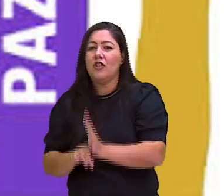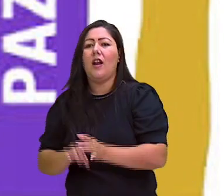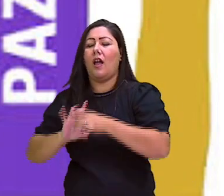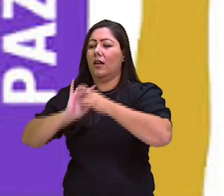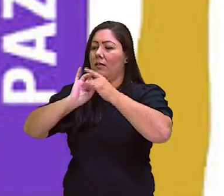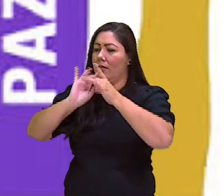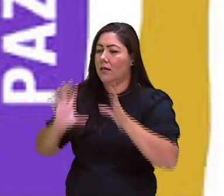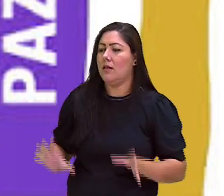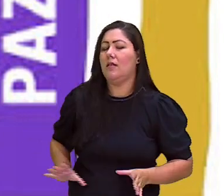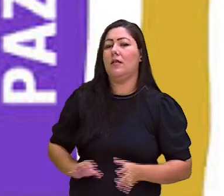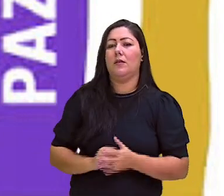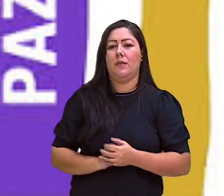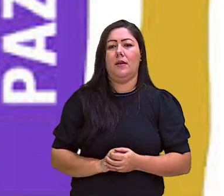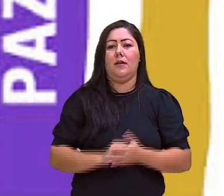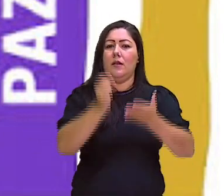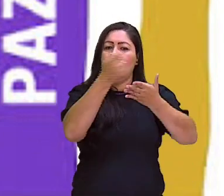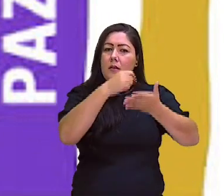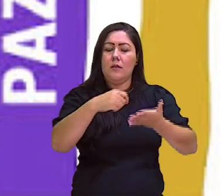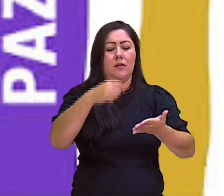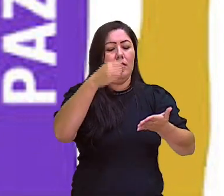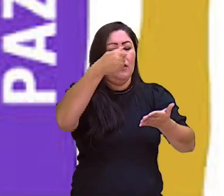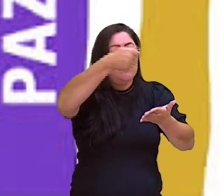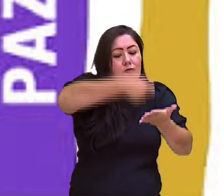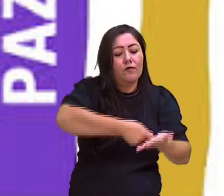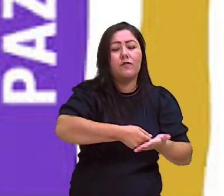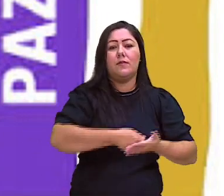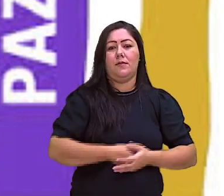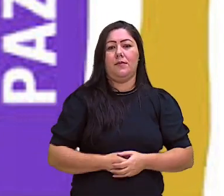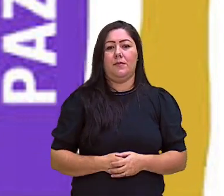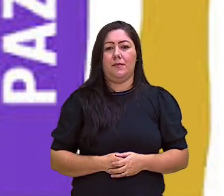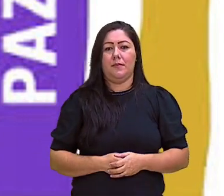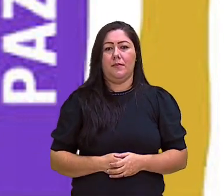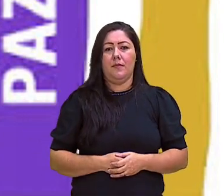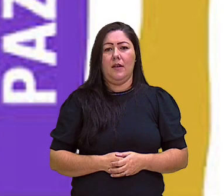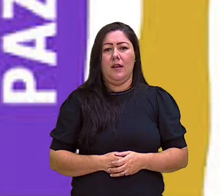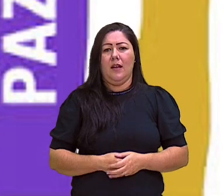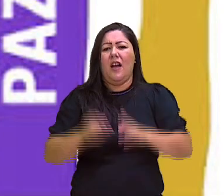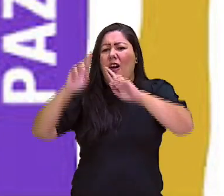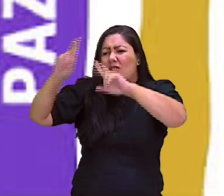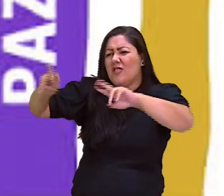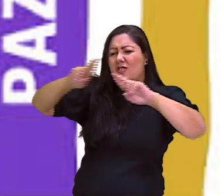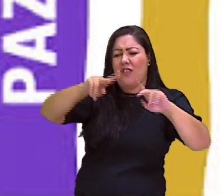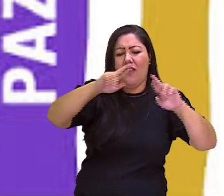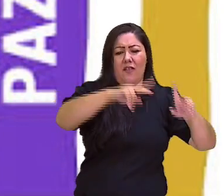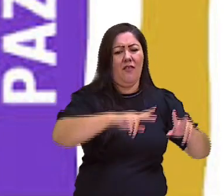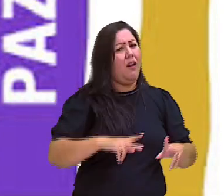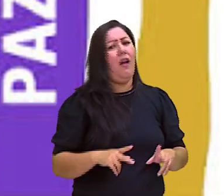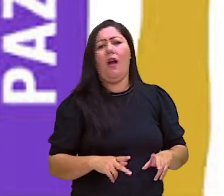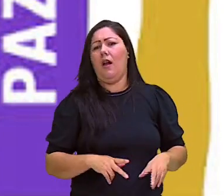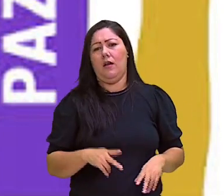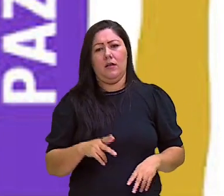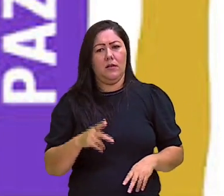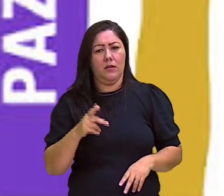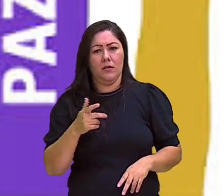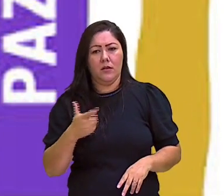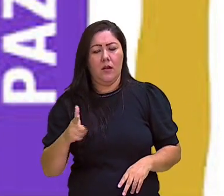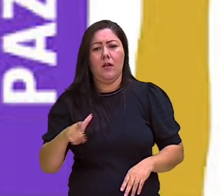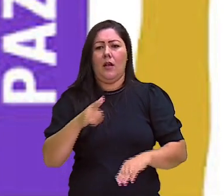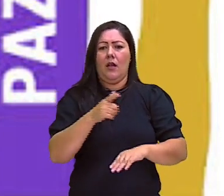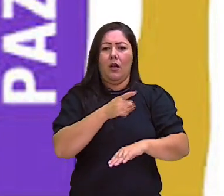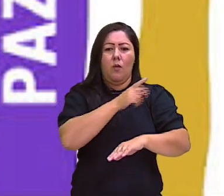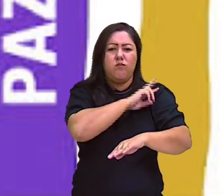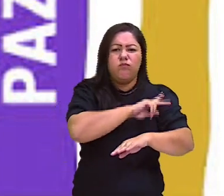estabelecidos nesta declaração, sem distinção de qualquer espécie, seja de